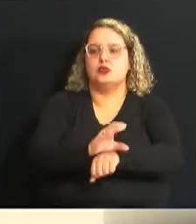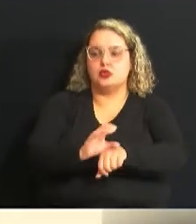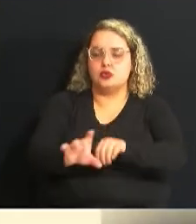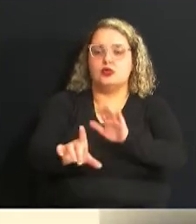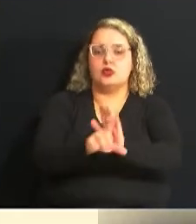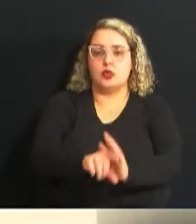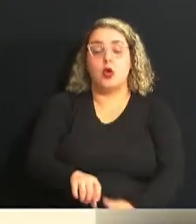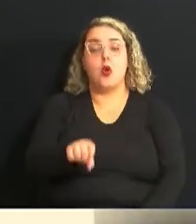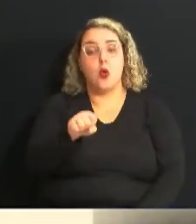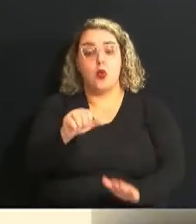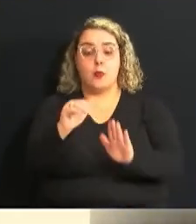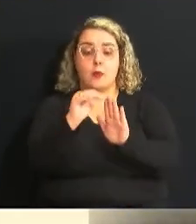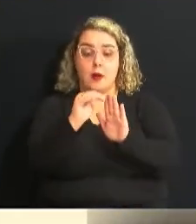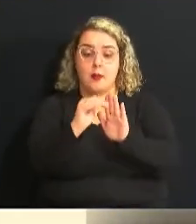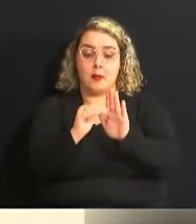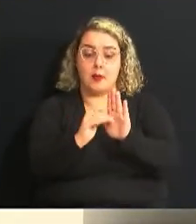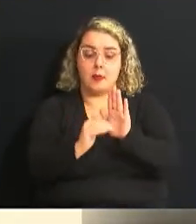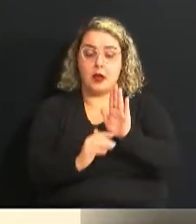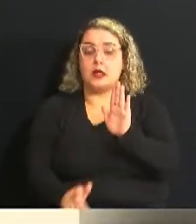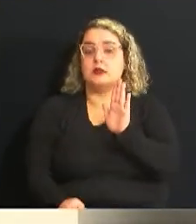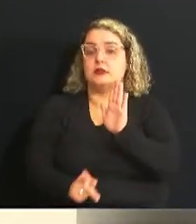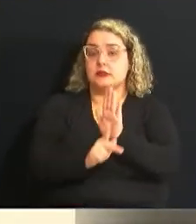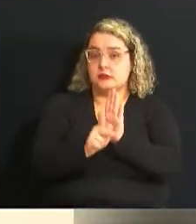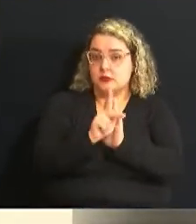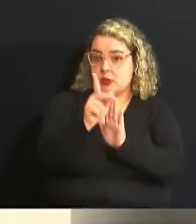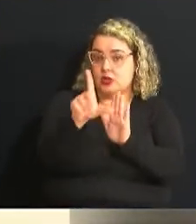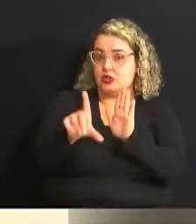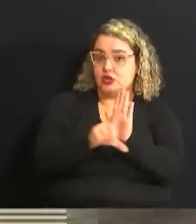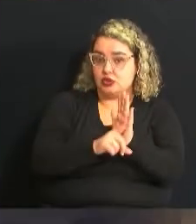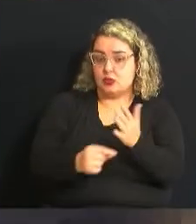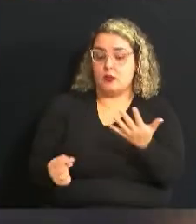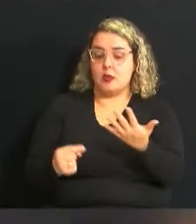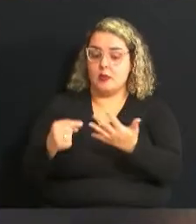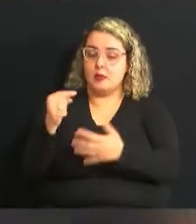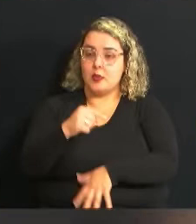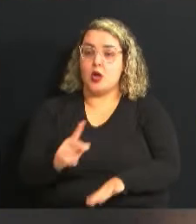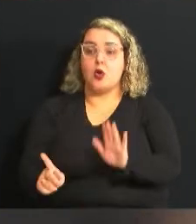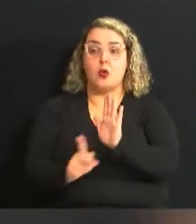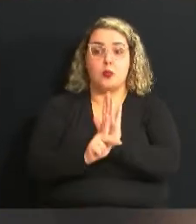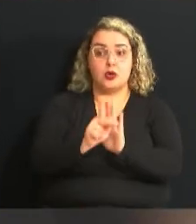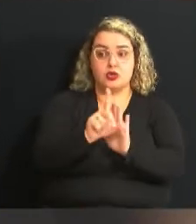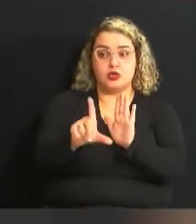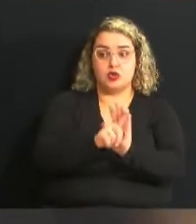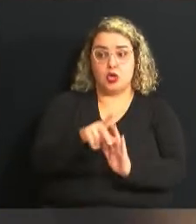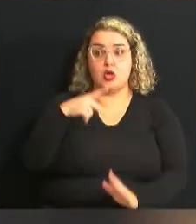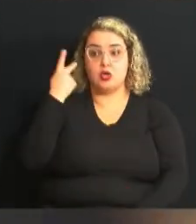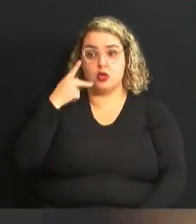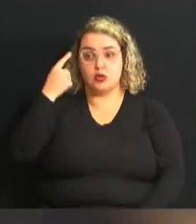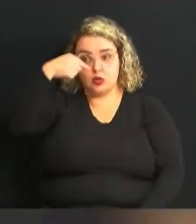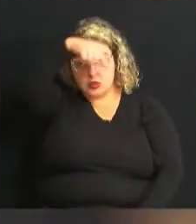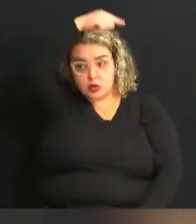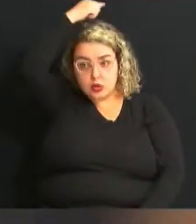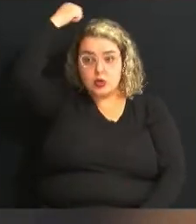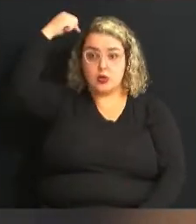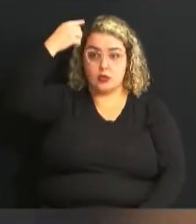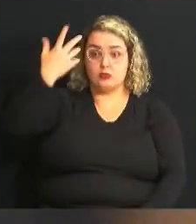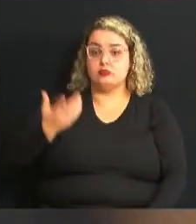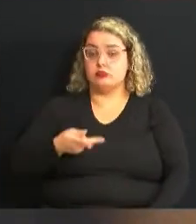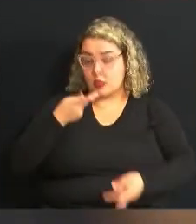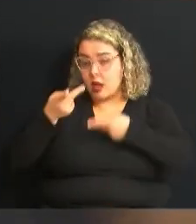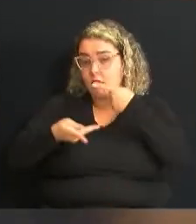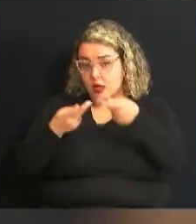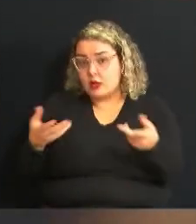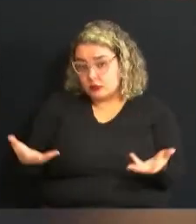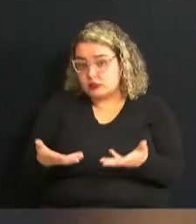8 itens estavam na pauta da comissão, entre eles o projeto de lei do vereador Paulo Gaspar, que comentou a